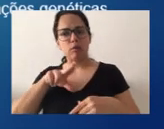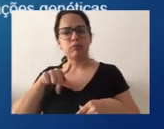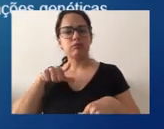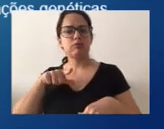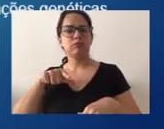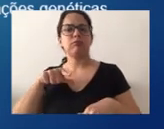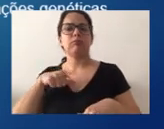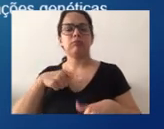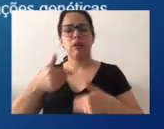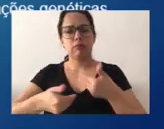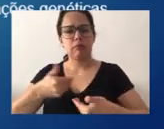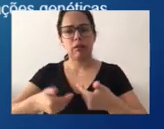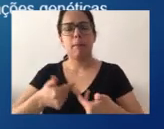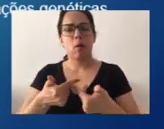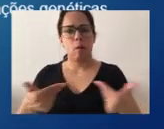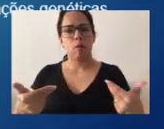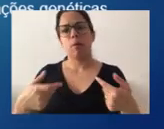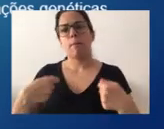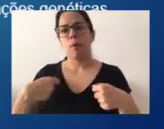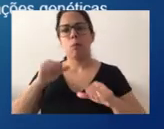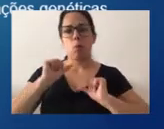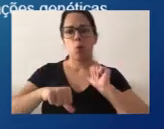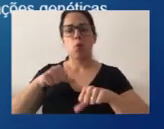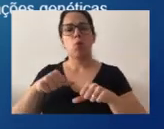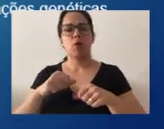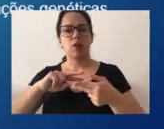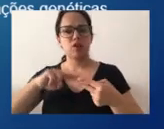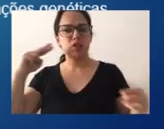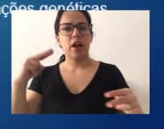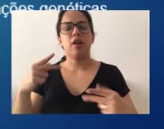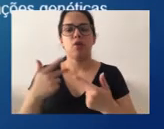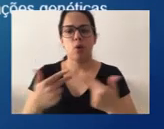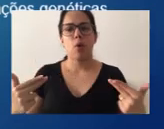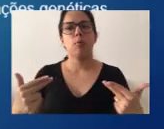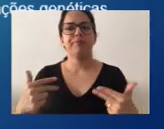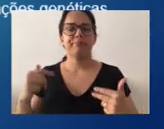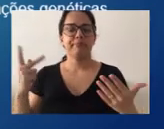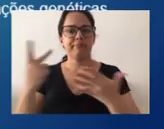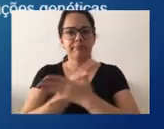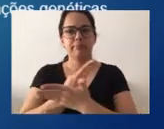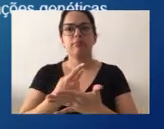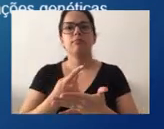efeitos estocásticos, que são as mutações, e carcinogênese e alterações genéticas.